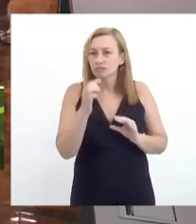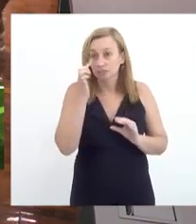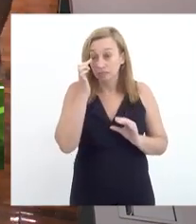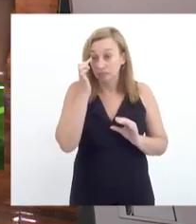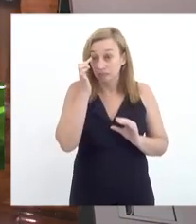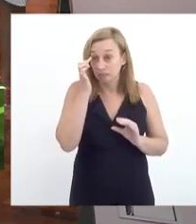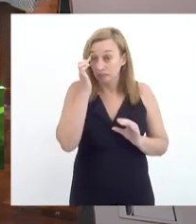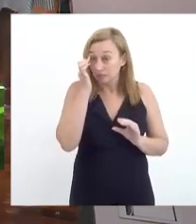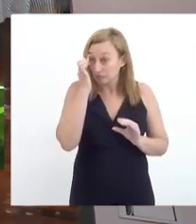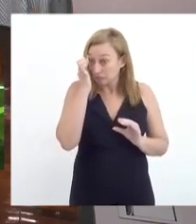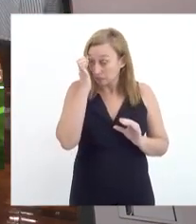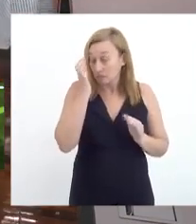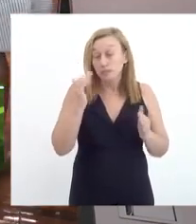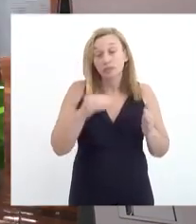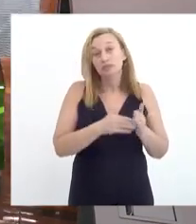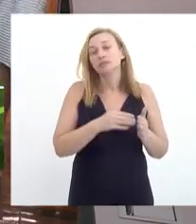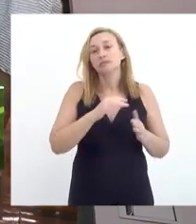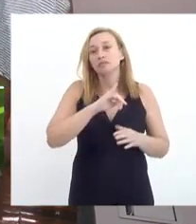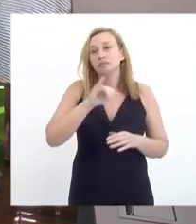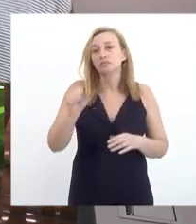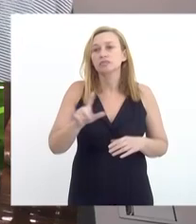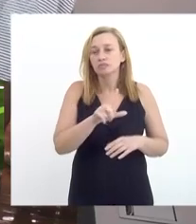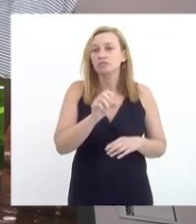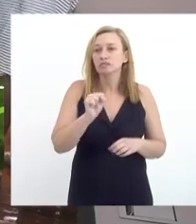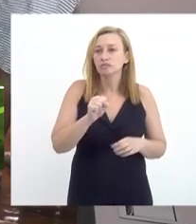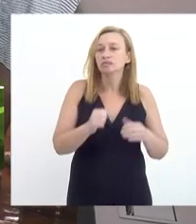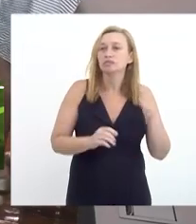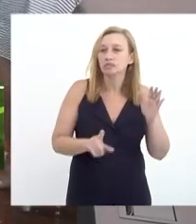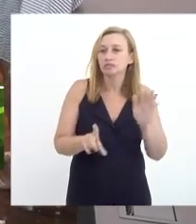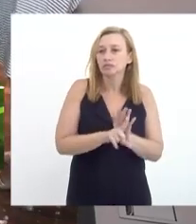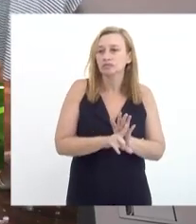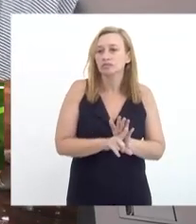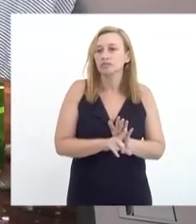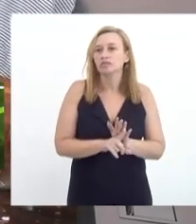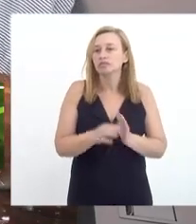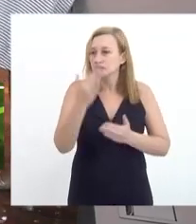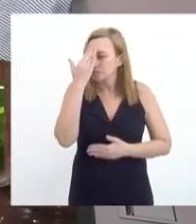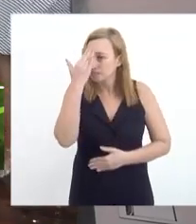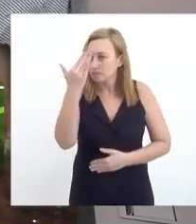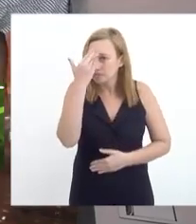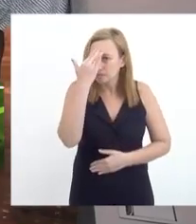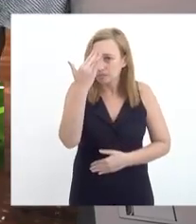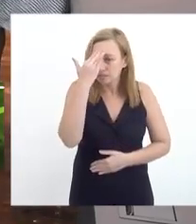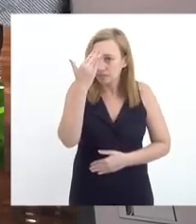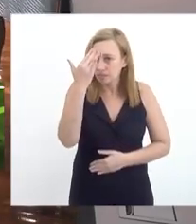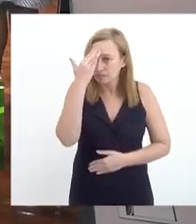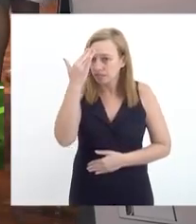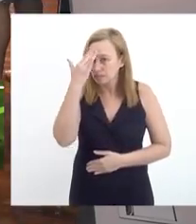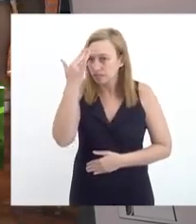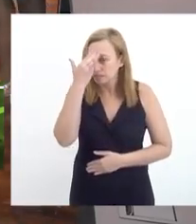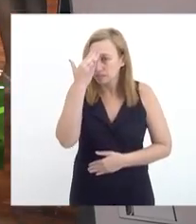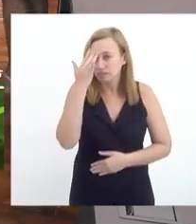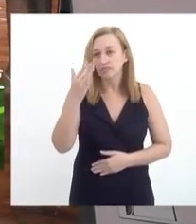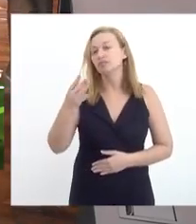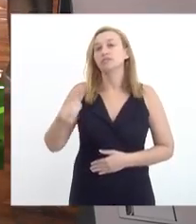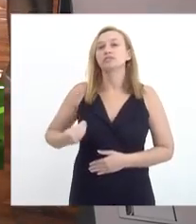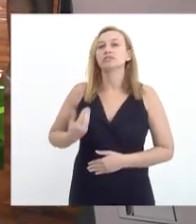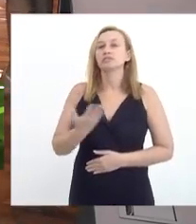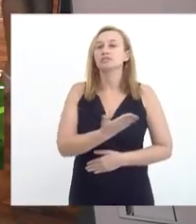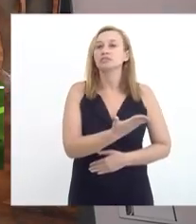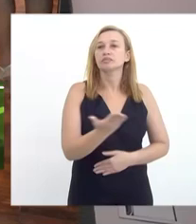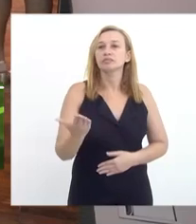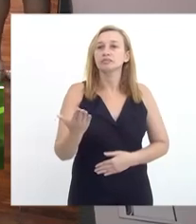É Júlio Já tem lei Sim, já tem lei Que faça Muito agradecido Obrigado a todos Obrigado a presença Aqui